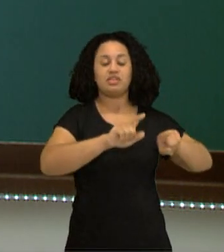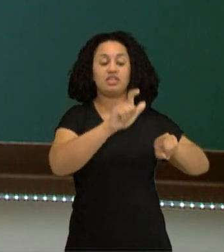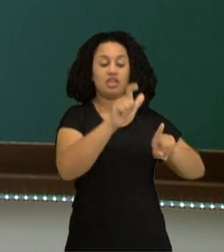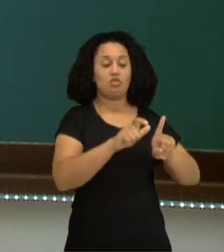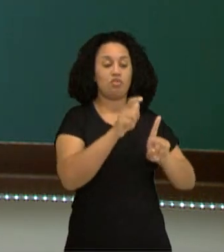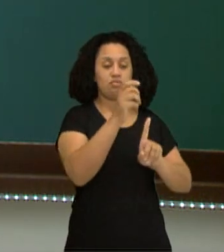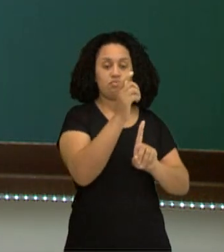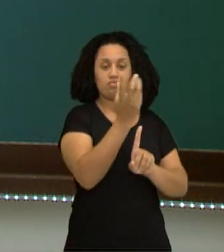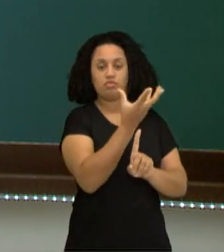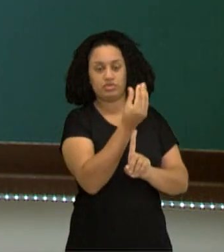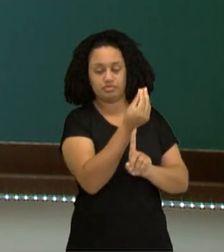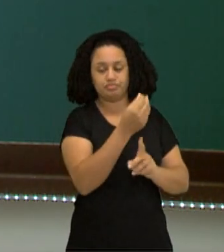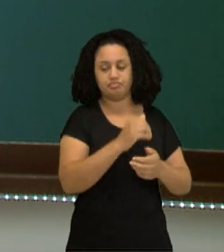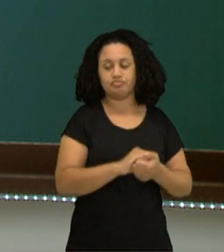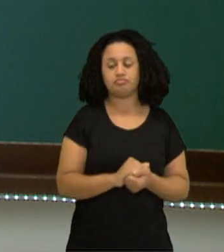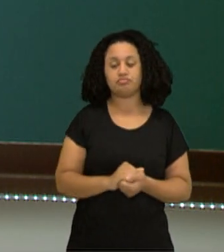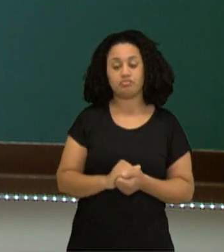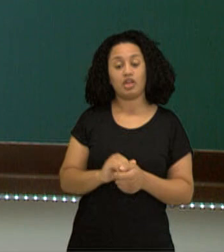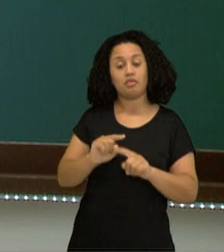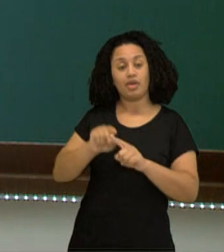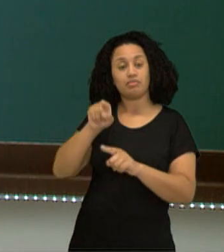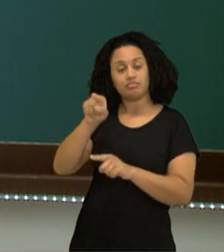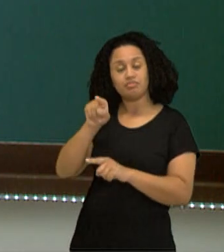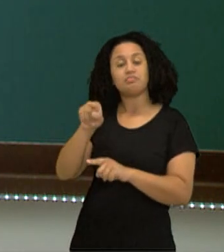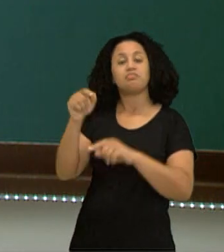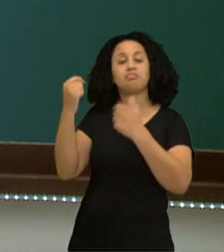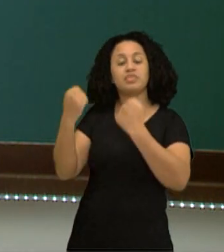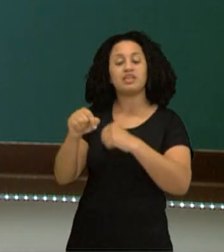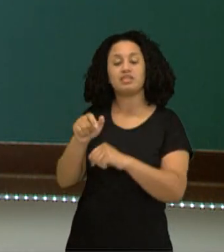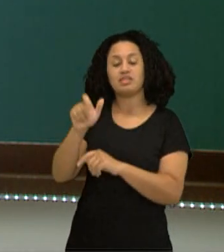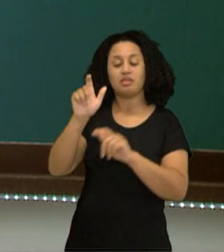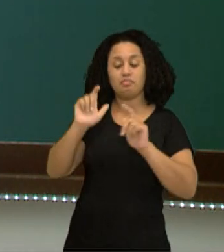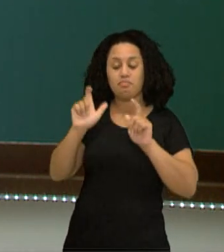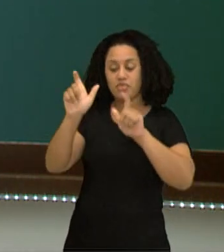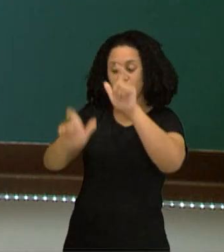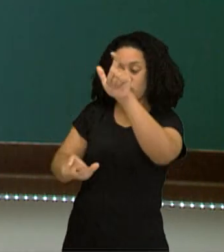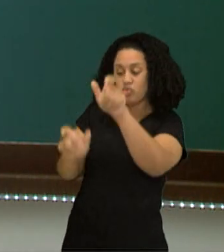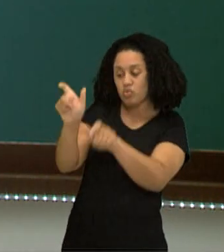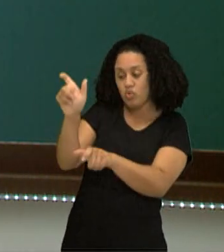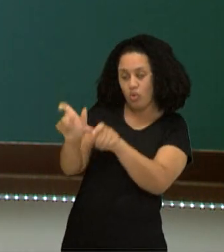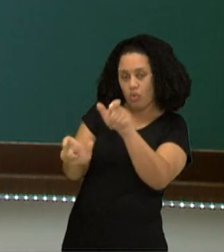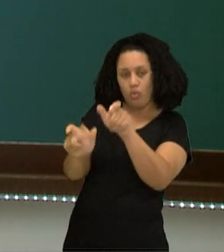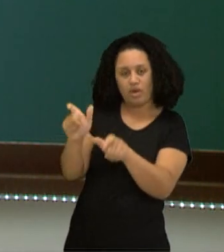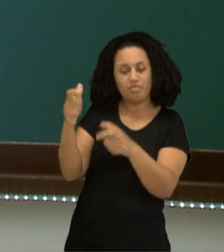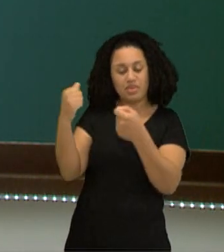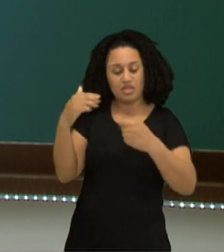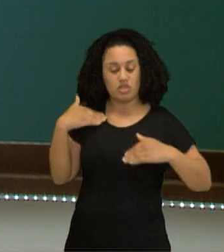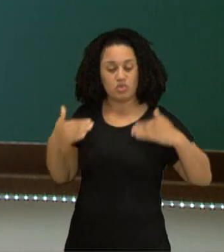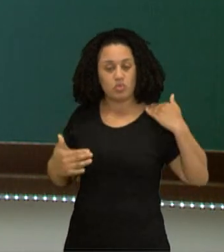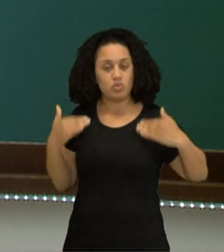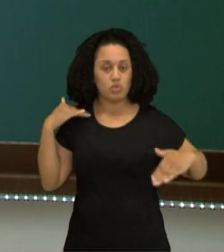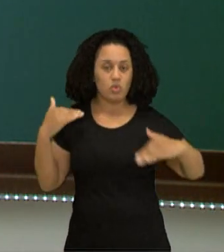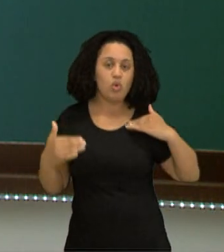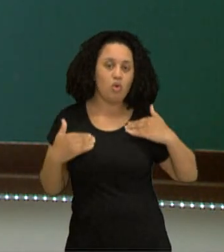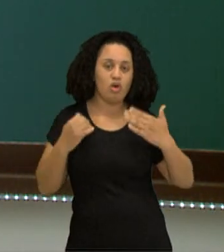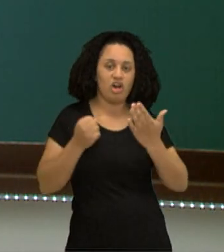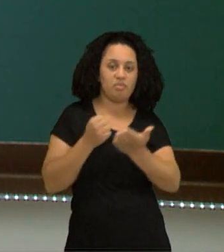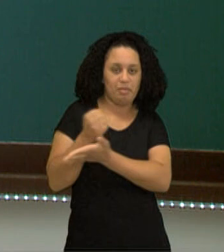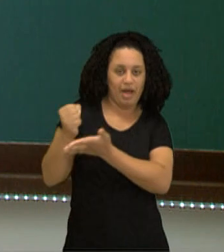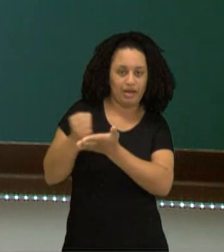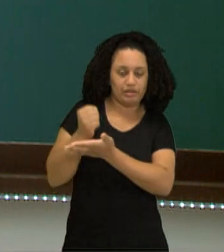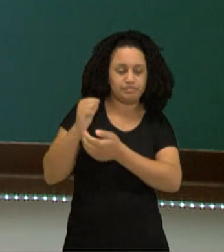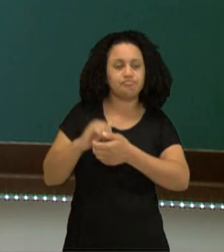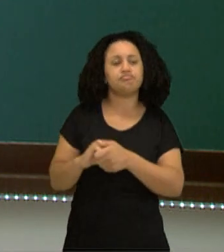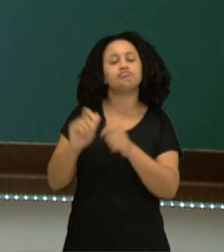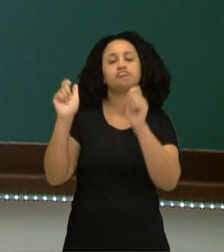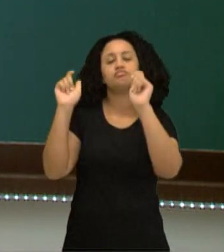artista. No happening, eu vou precisar do elemento humano, do material humano, do corpo como suporte. Muitas vezes